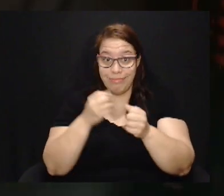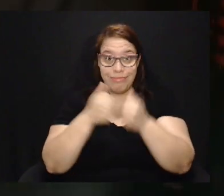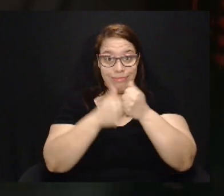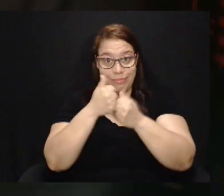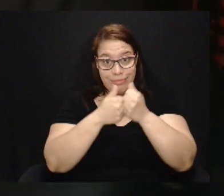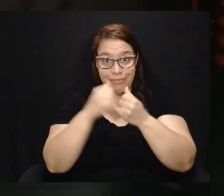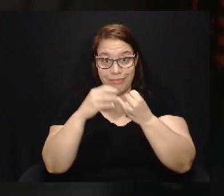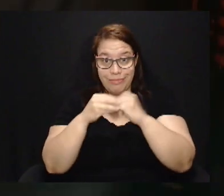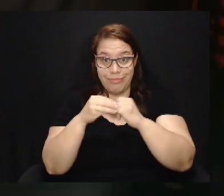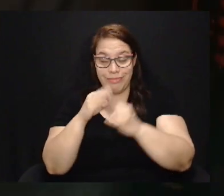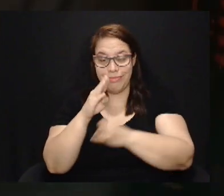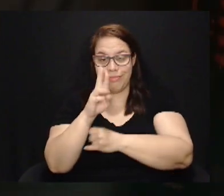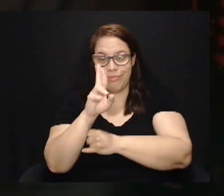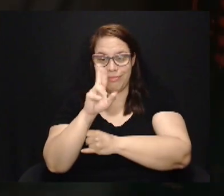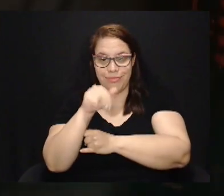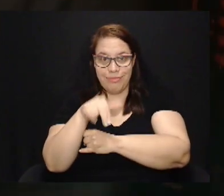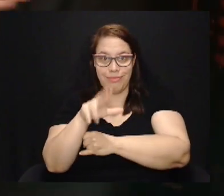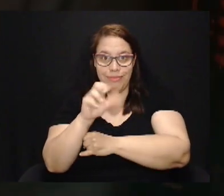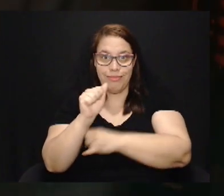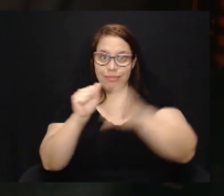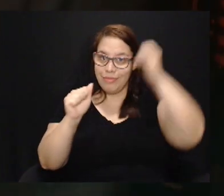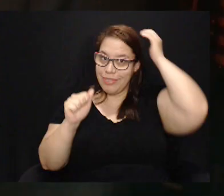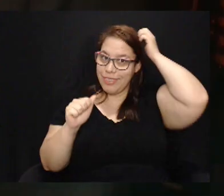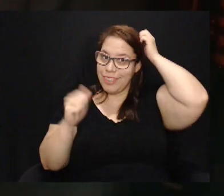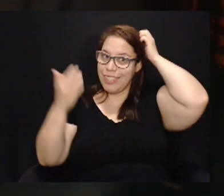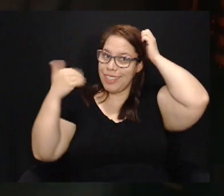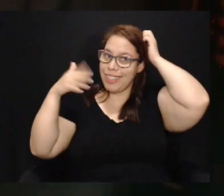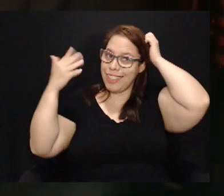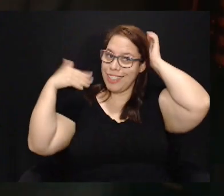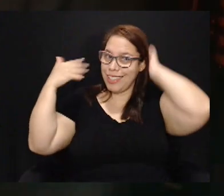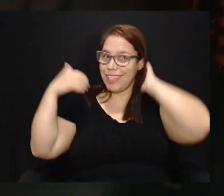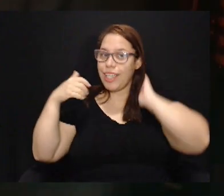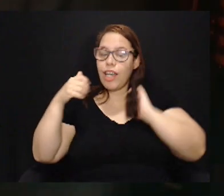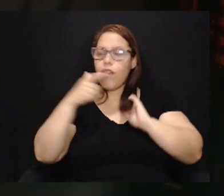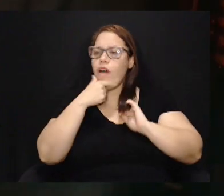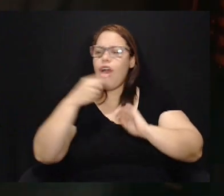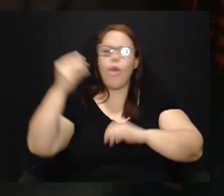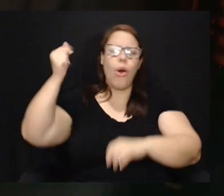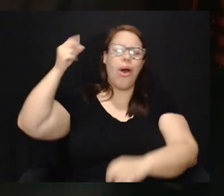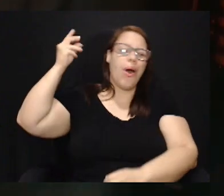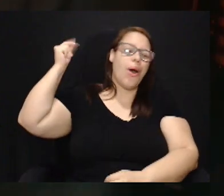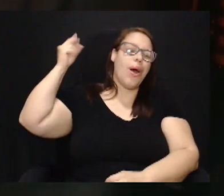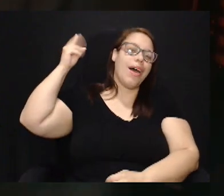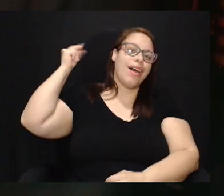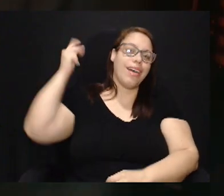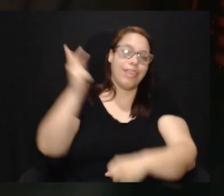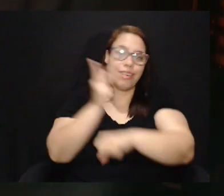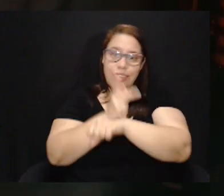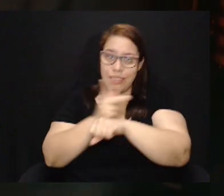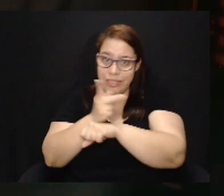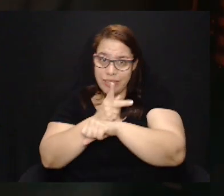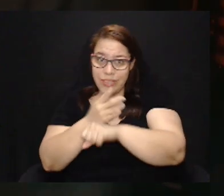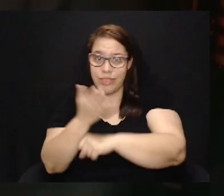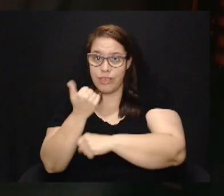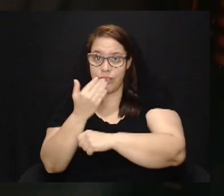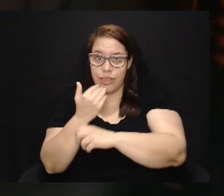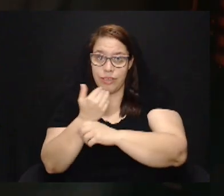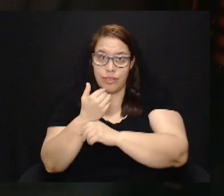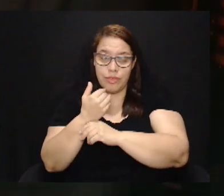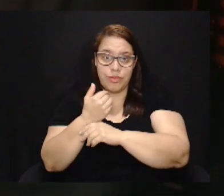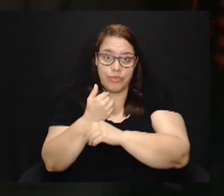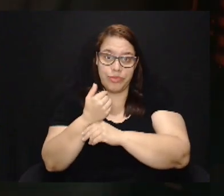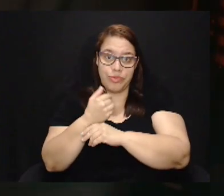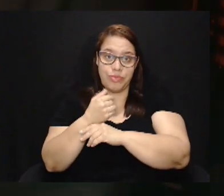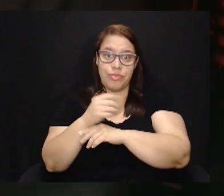trouxe muito bem, pessoal. Antes, lá no Homem das Cavernas, lá, eles caçavam para comer. Então, eles faziam